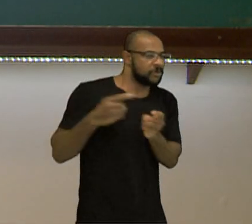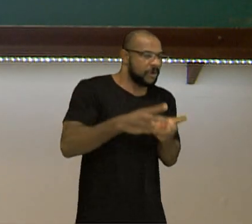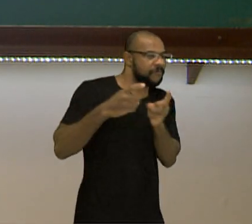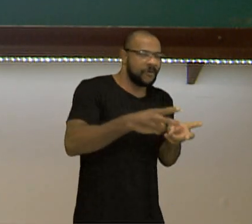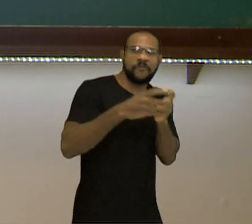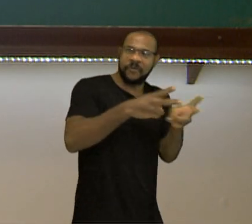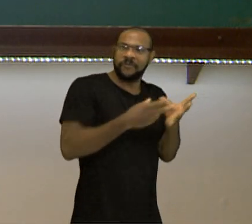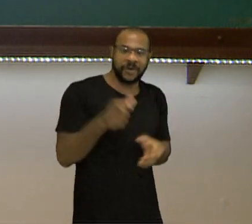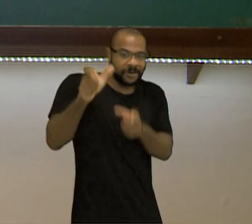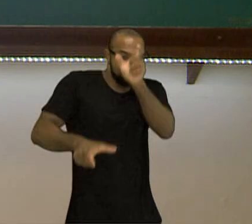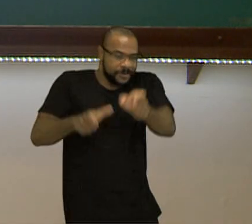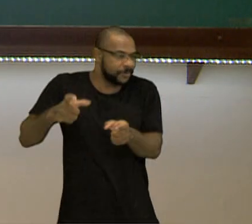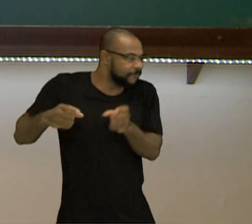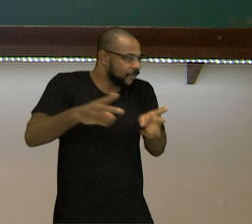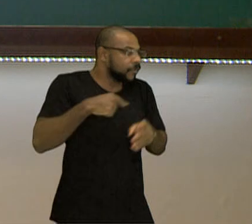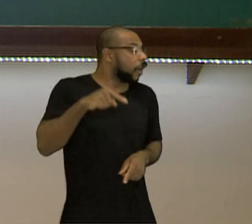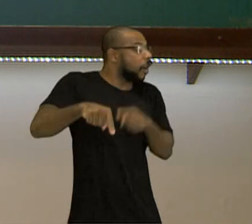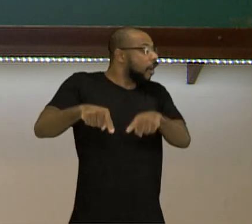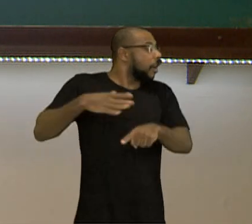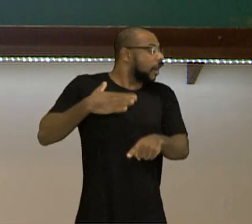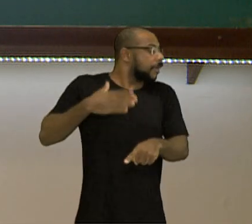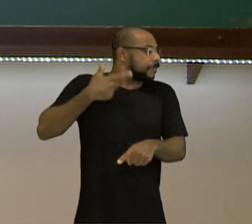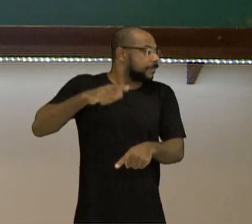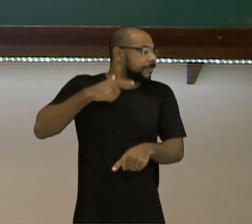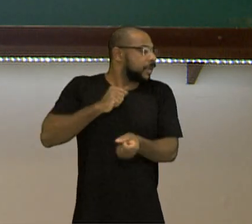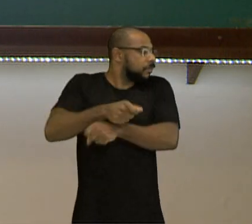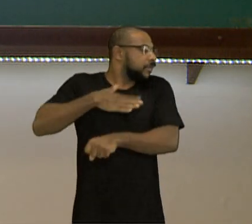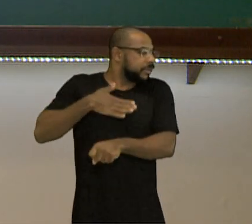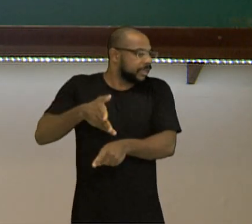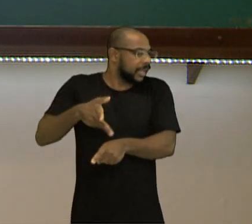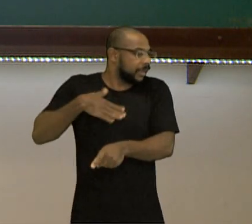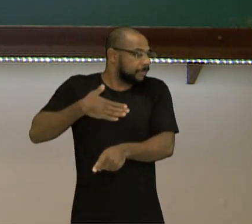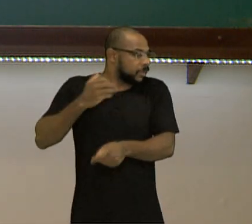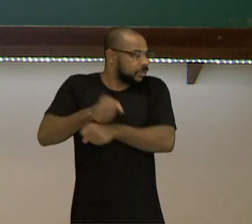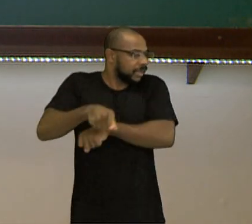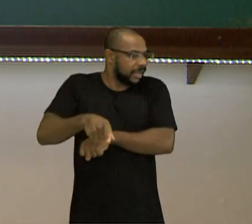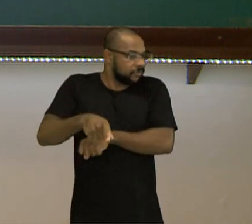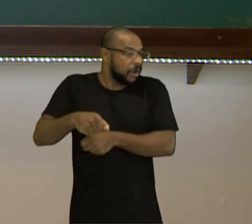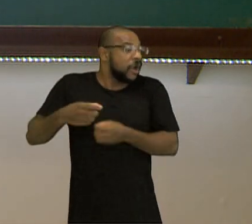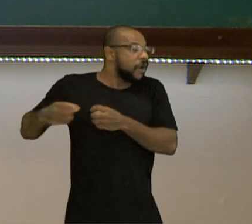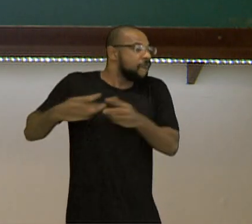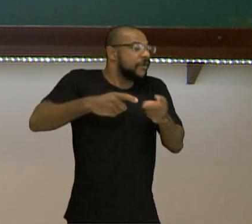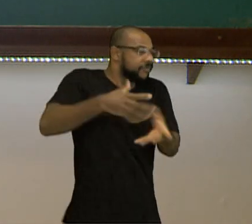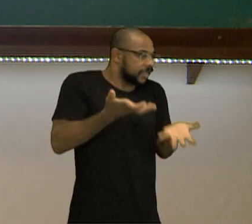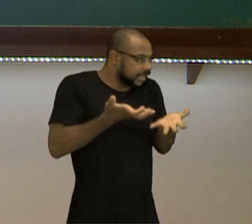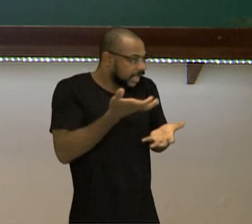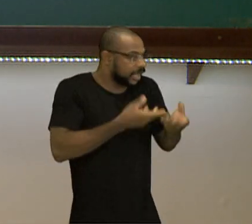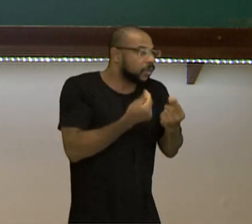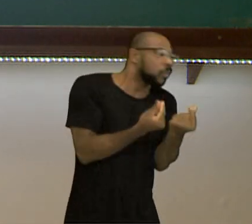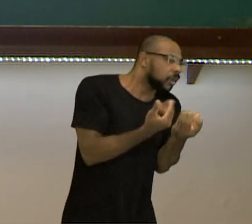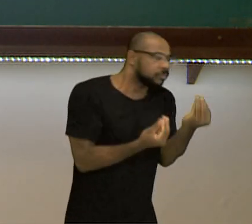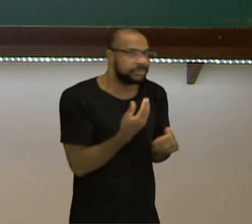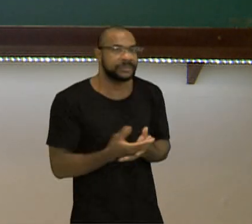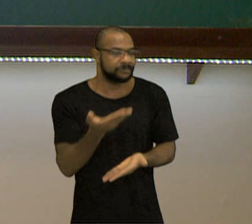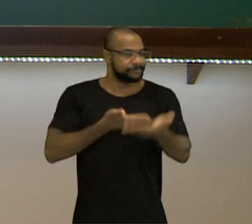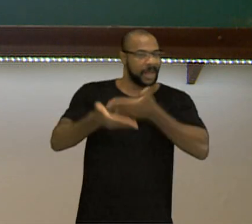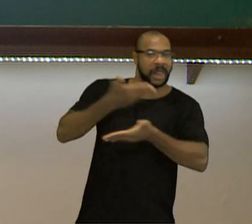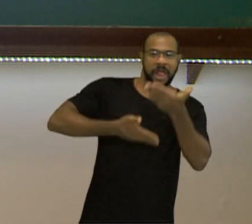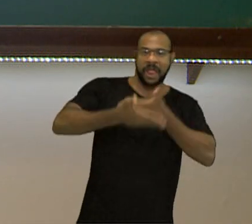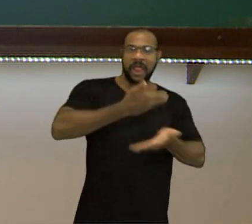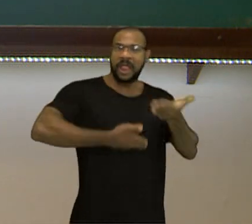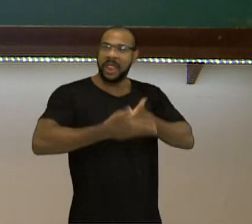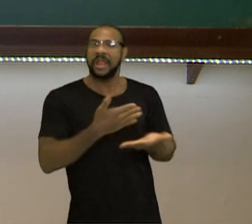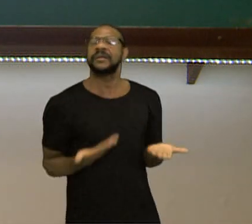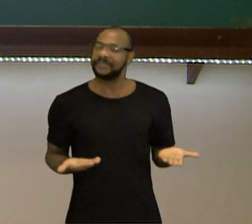essas pessoas, tidas como mercadoria, para serem utilizadas no trabalho escravo, né? Dominavam as regiões do